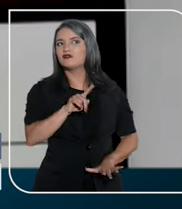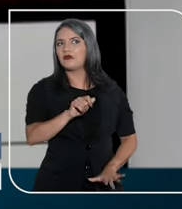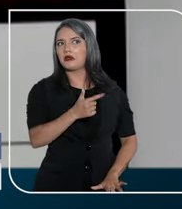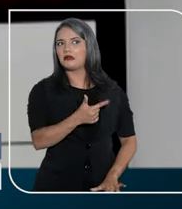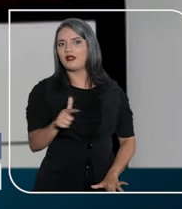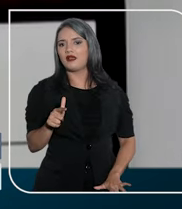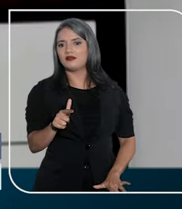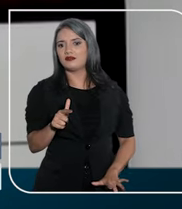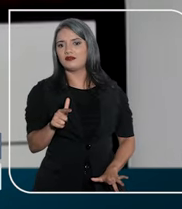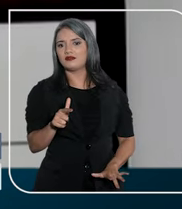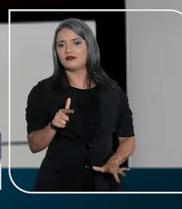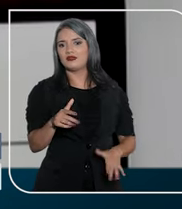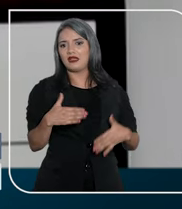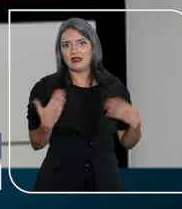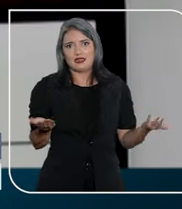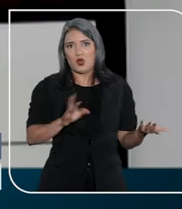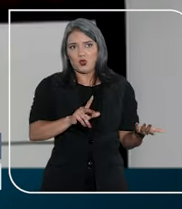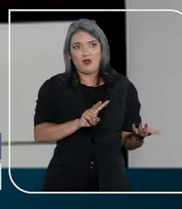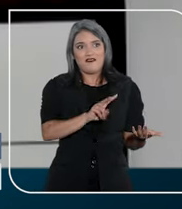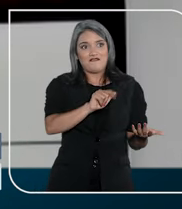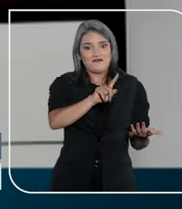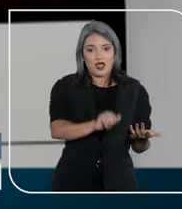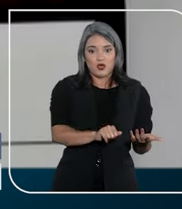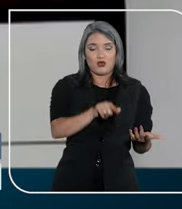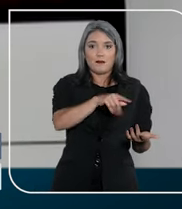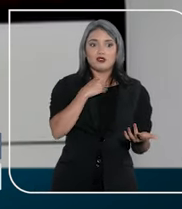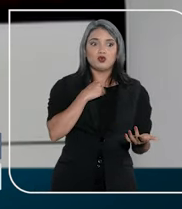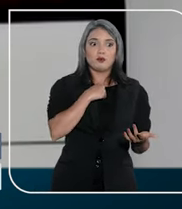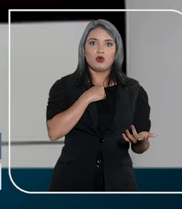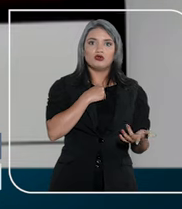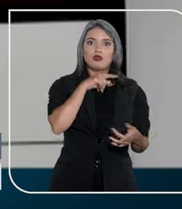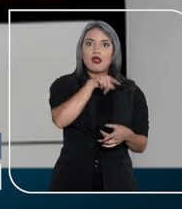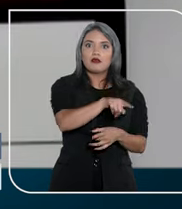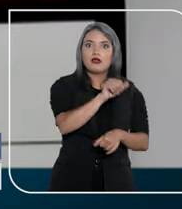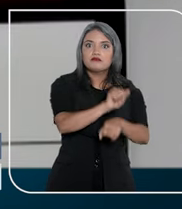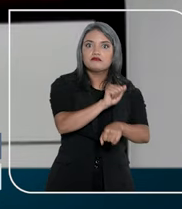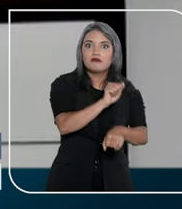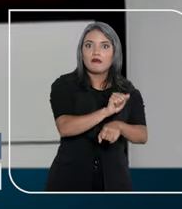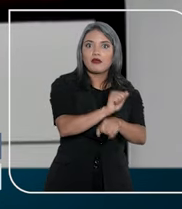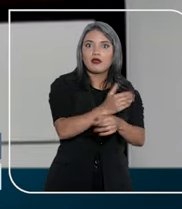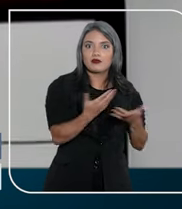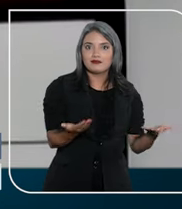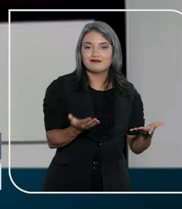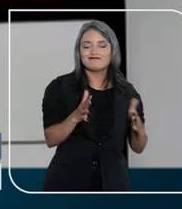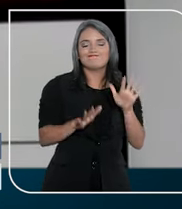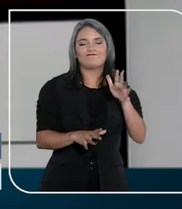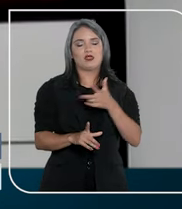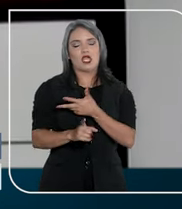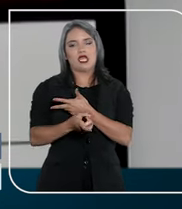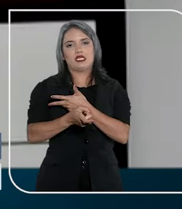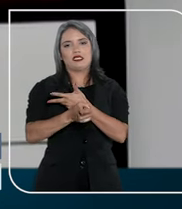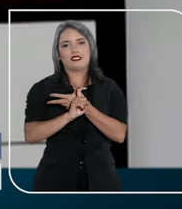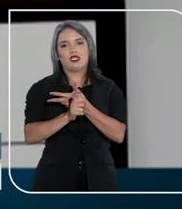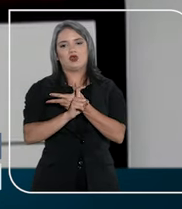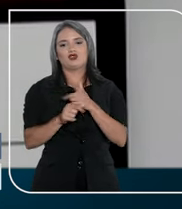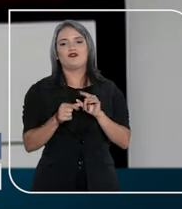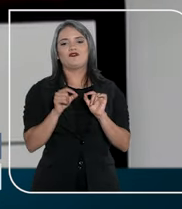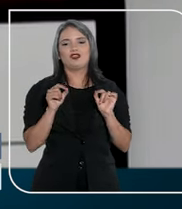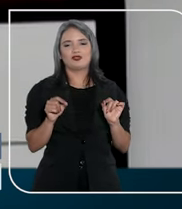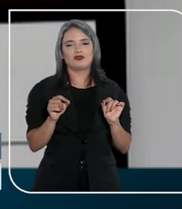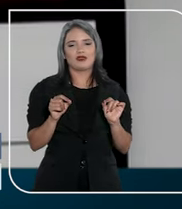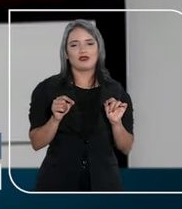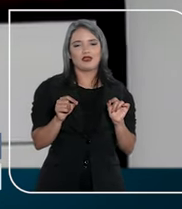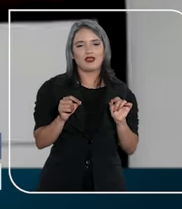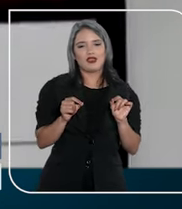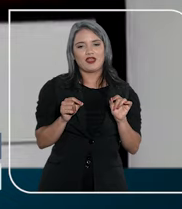Então eu não tenho cargo vago, embora eu tenha um posto parado. Muitas vezes o Poder Executivo faz um trâmite